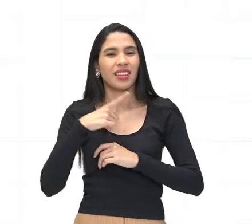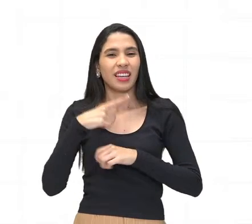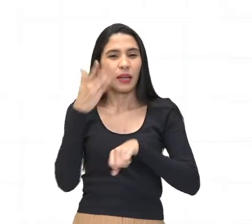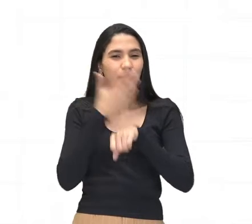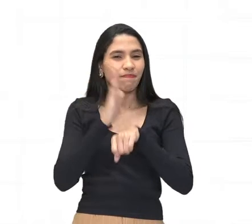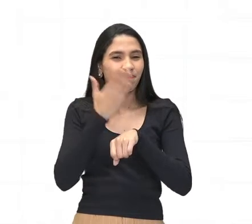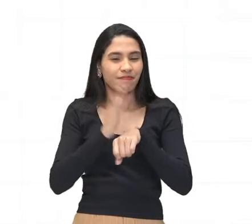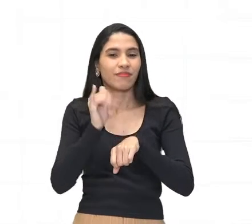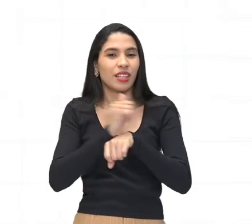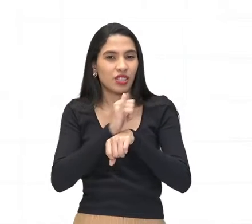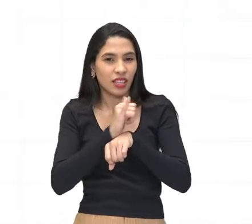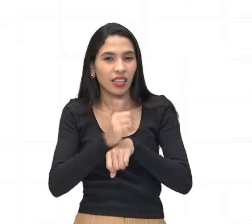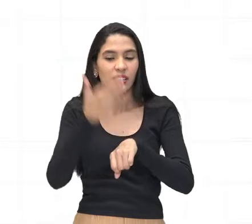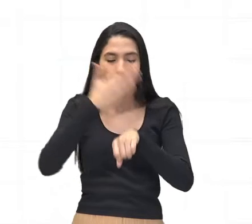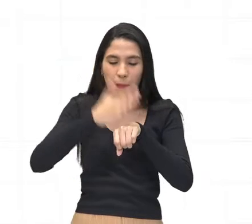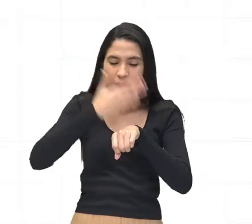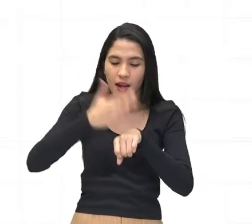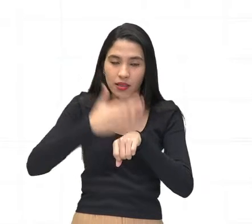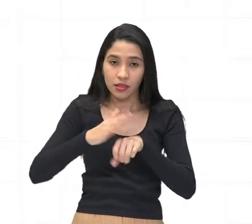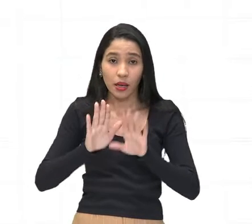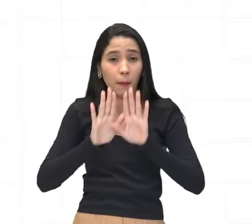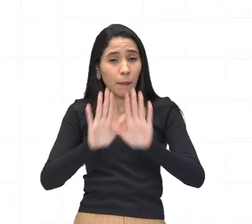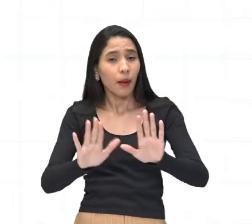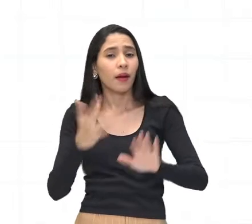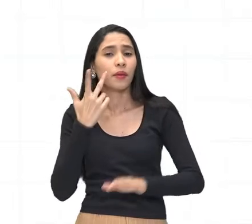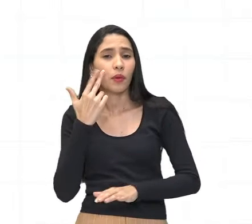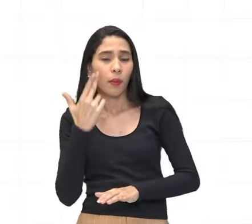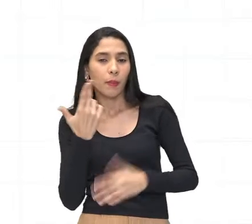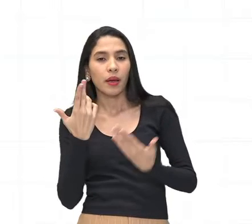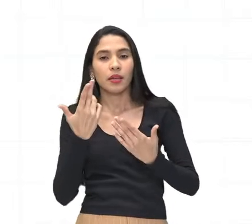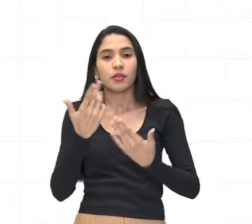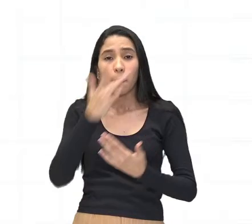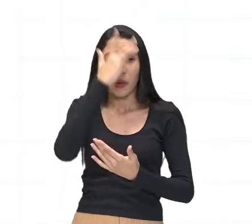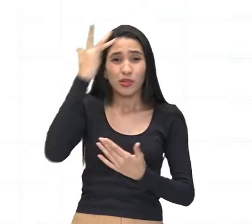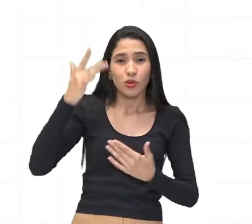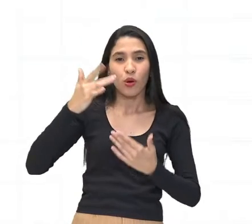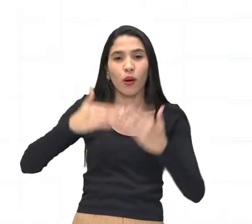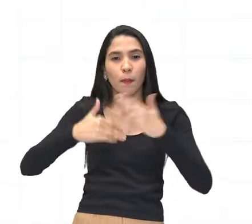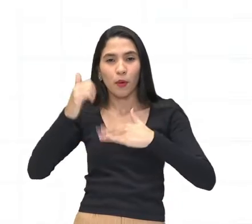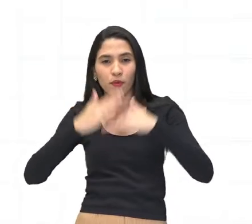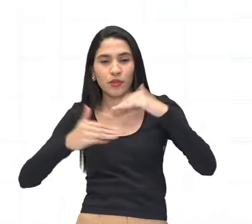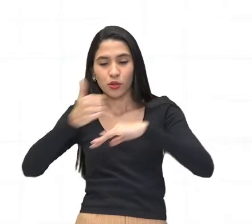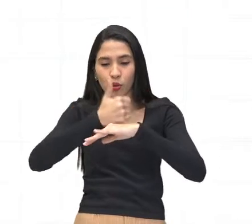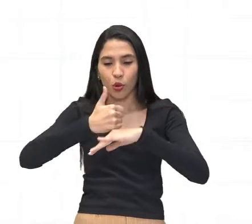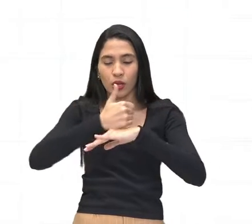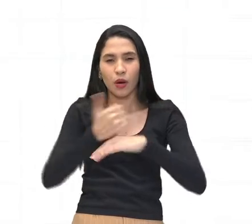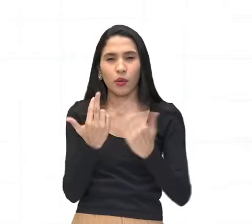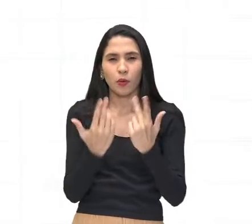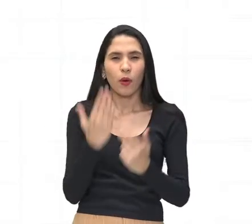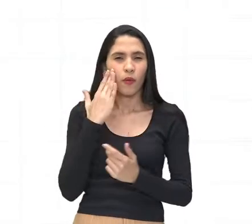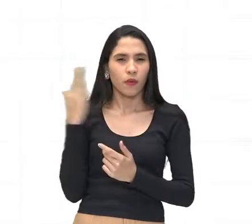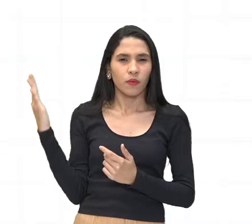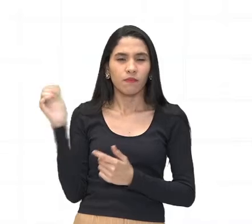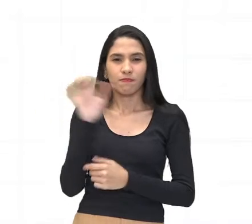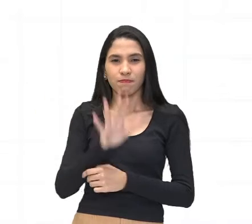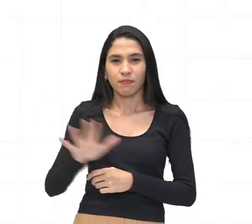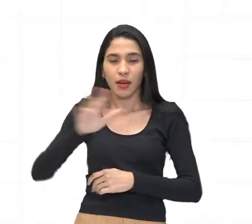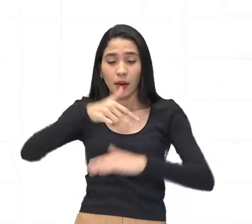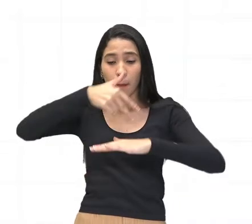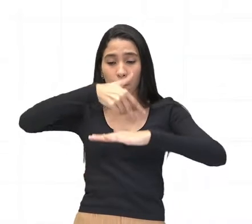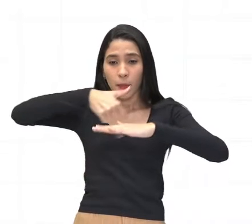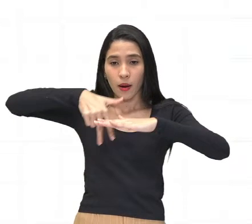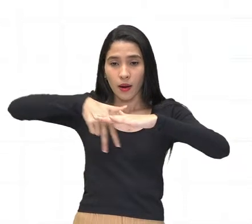muito treino. Mas normalmente, como os mergulhadores, como esse aí da foto, eles